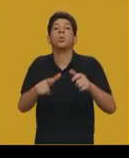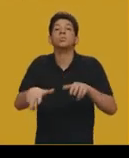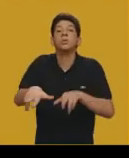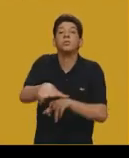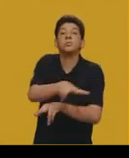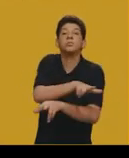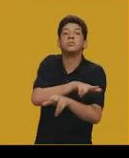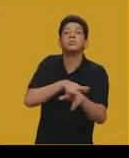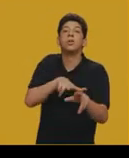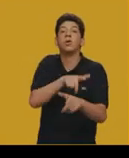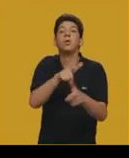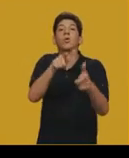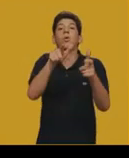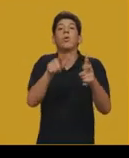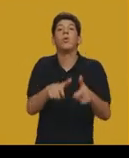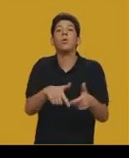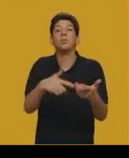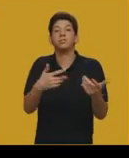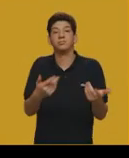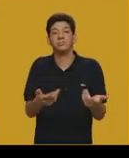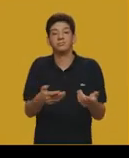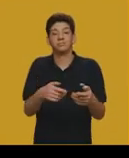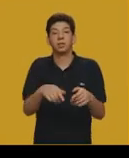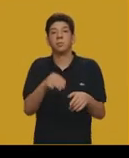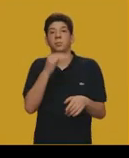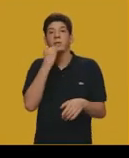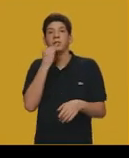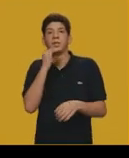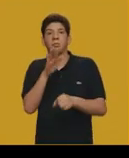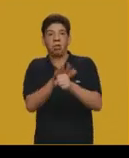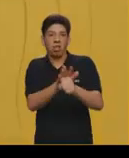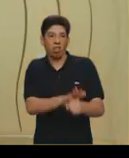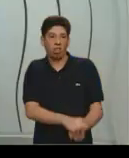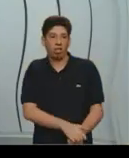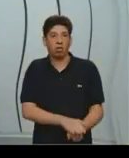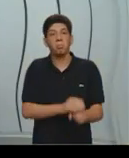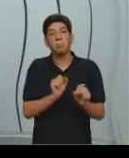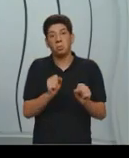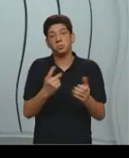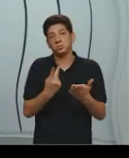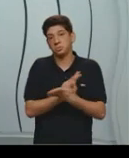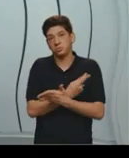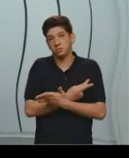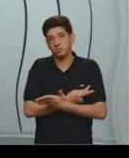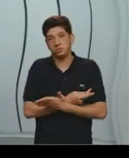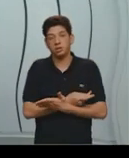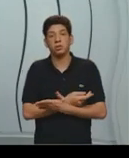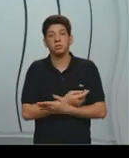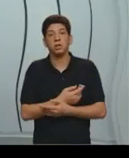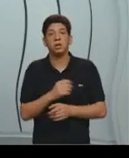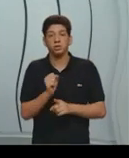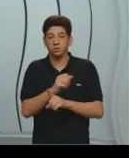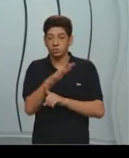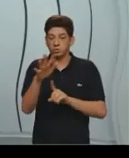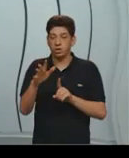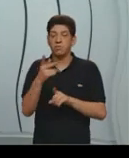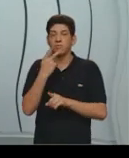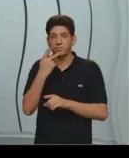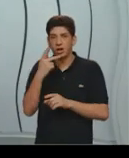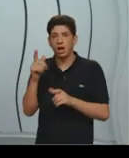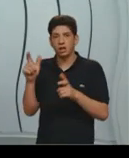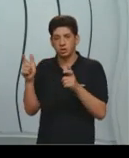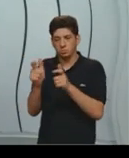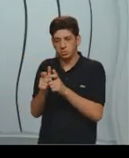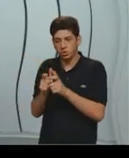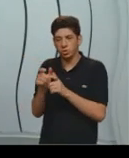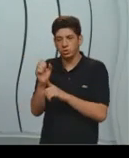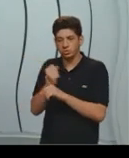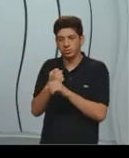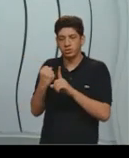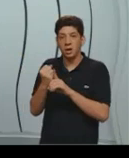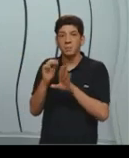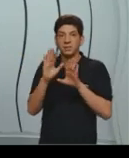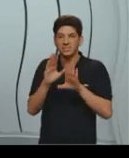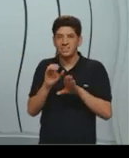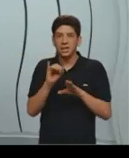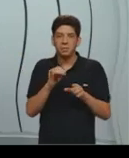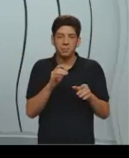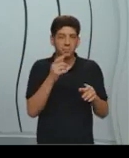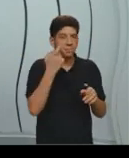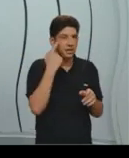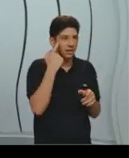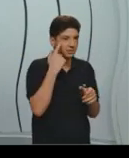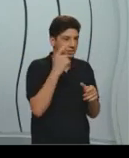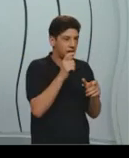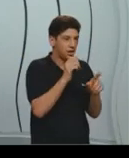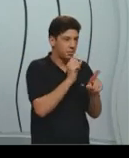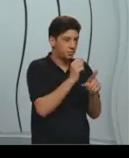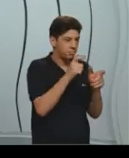aí é interessante quando a gente fala, inclusive dentro da sociologia a gente fala muito de minorias sociais, mas quando você soma as minorias sociais, é a